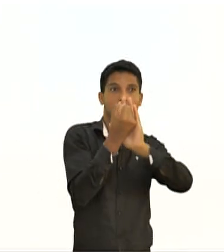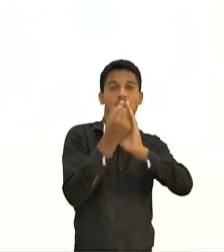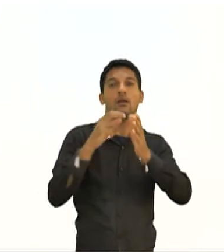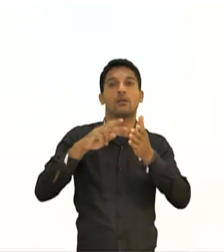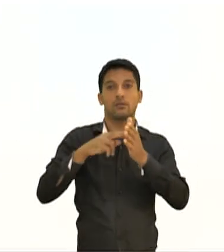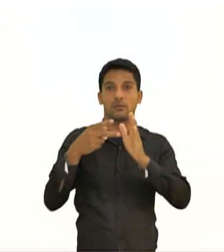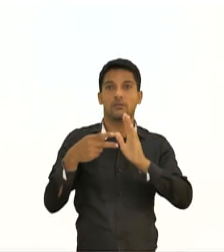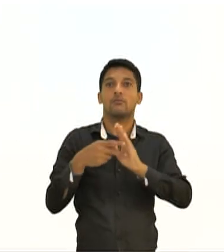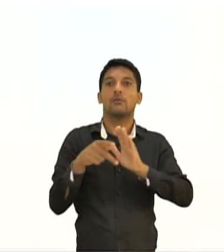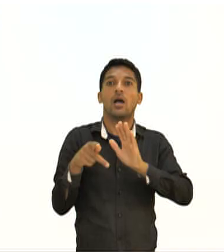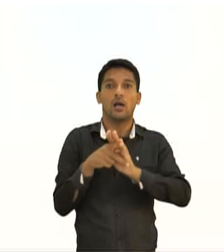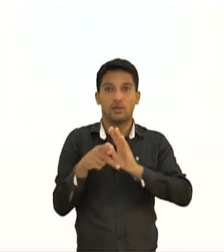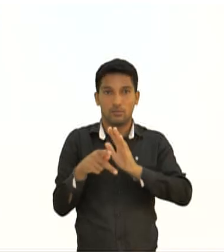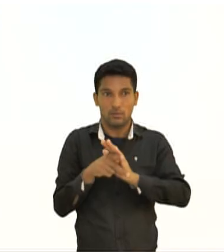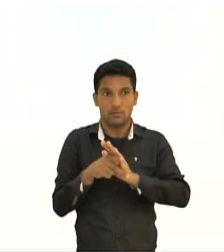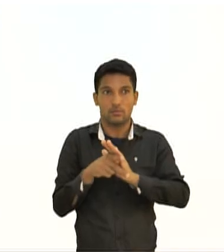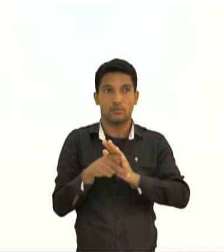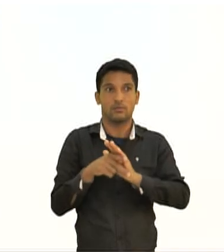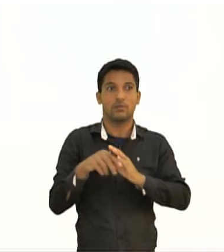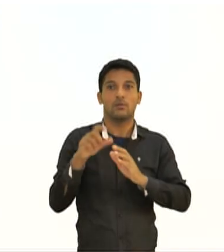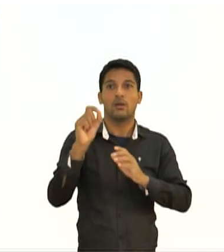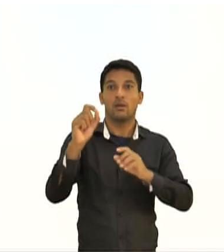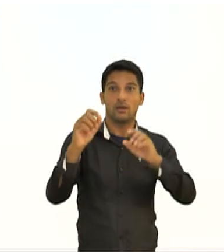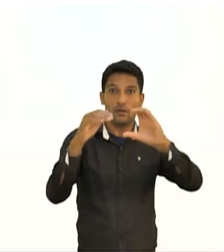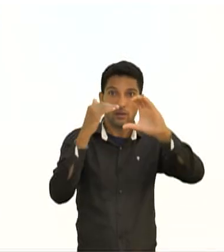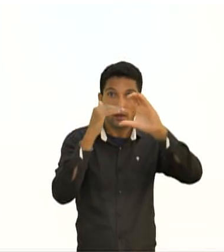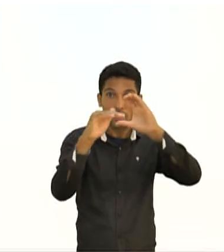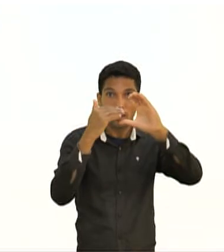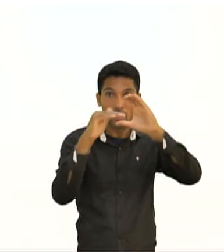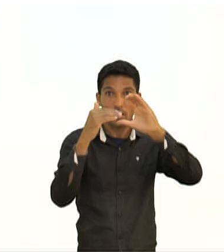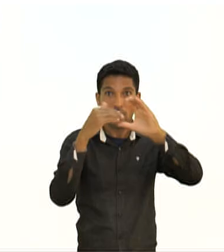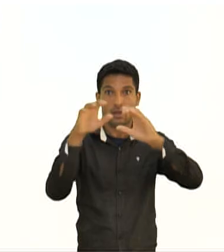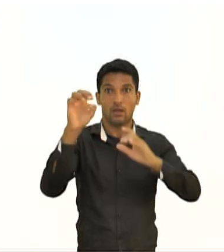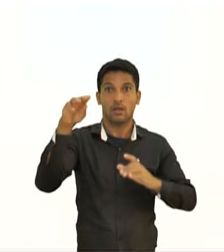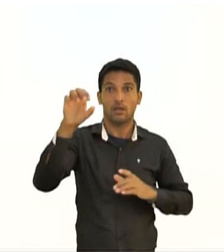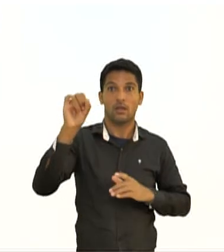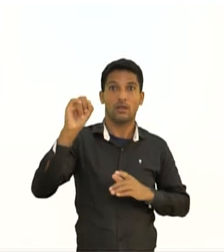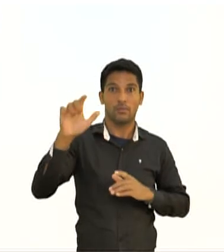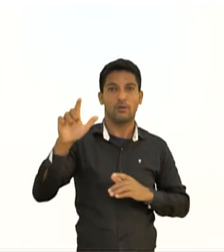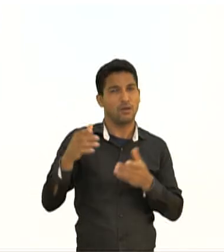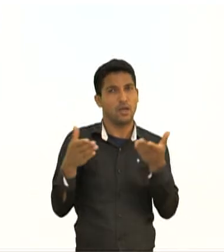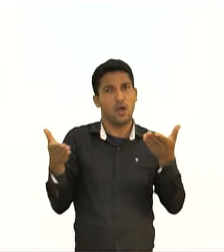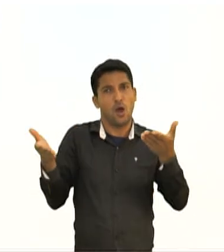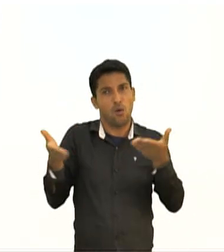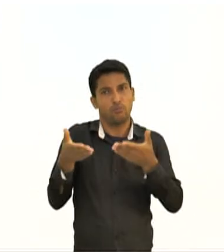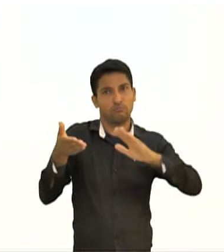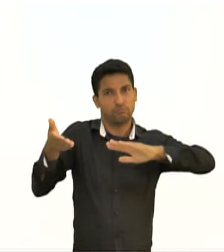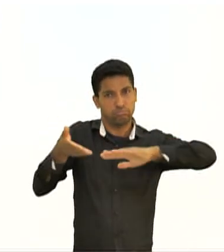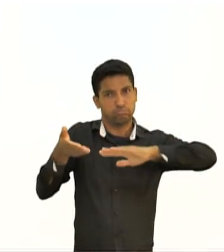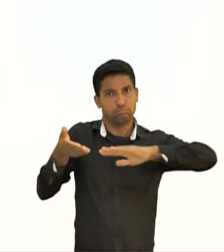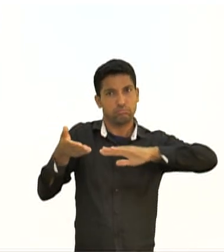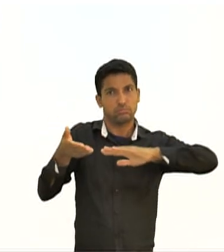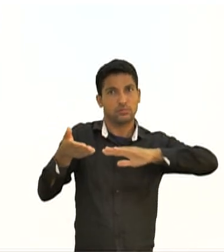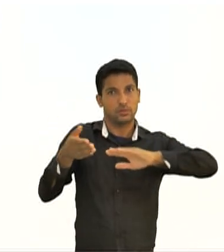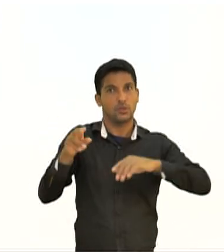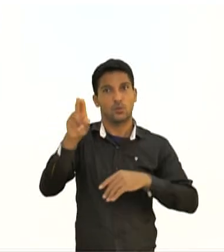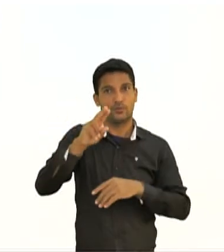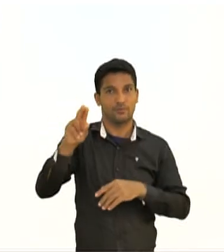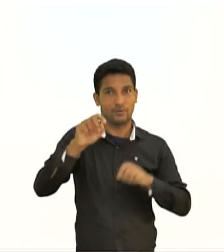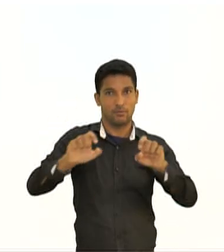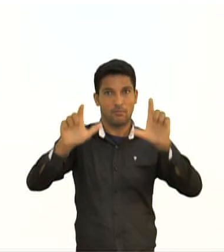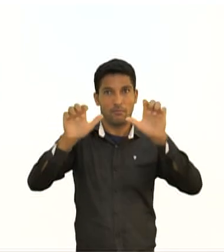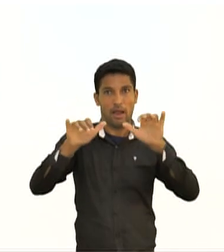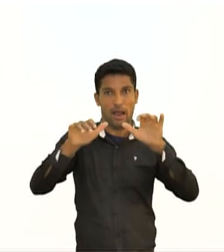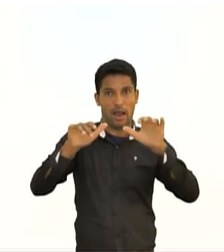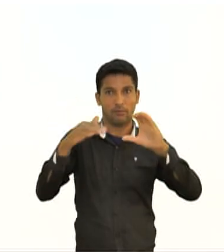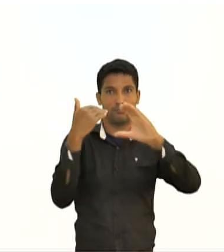que ilustra, que representa um meio de comunicação bem utilizado na contemporaneidade, que é o e-mail,